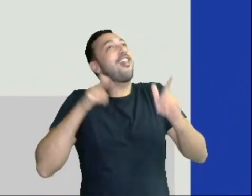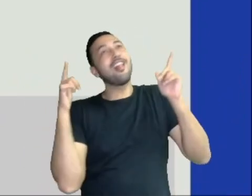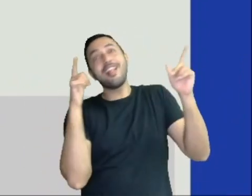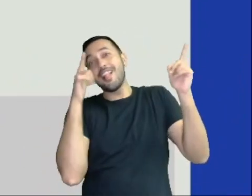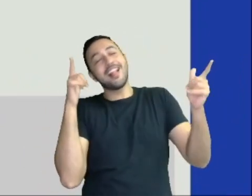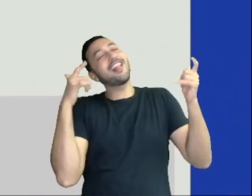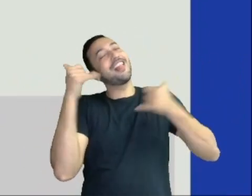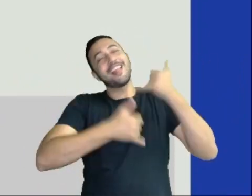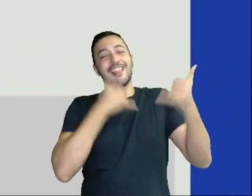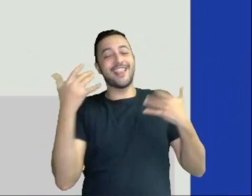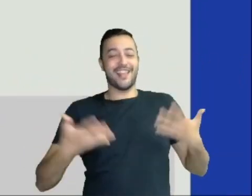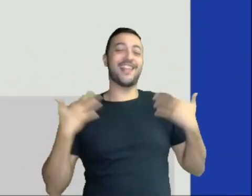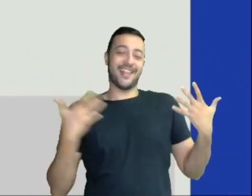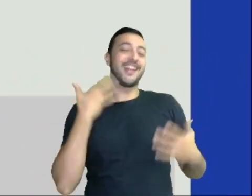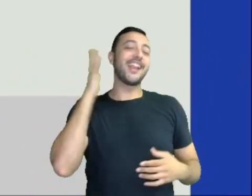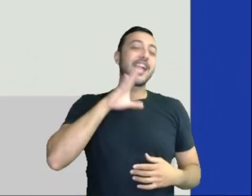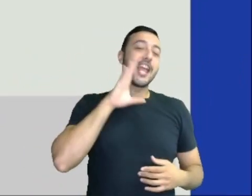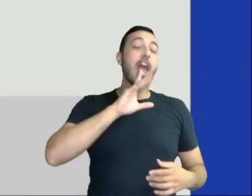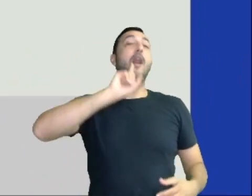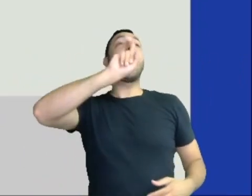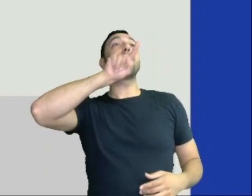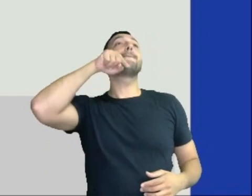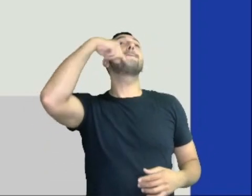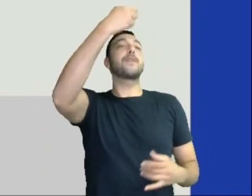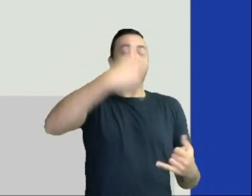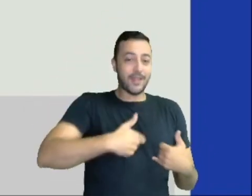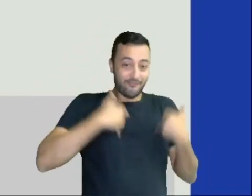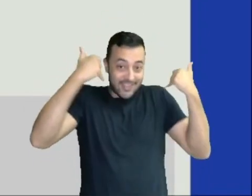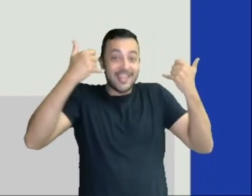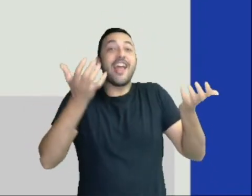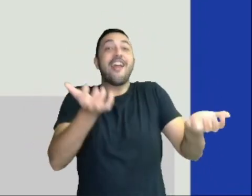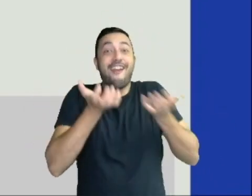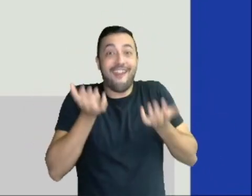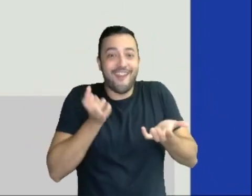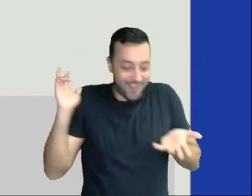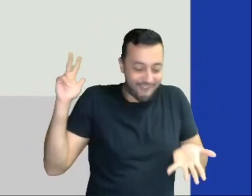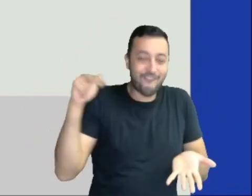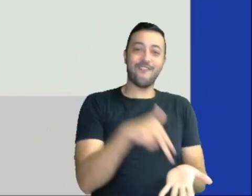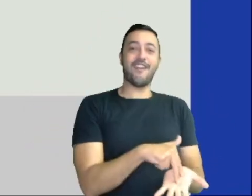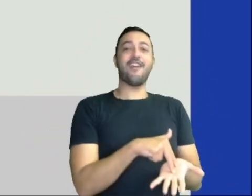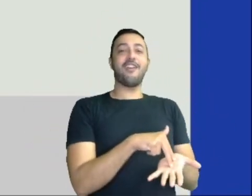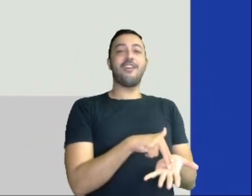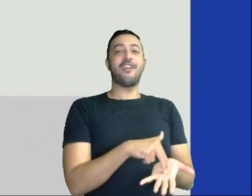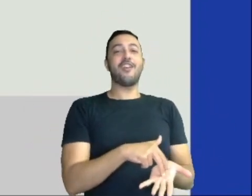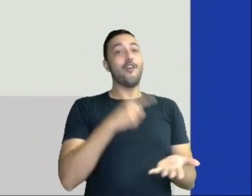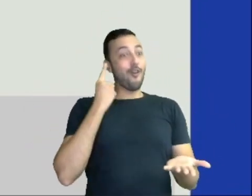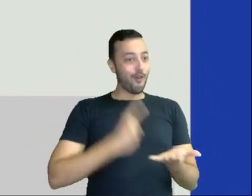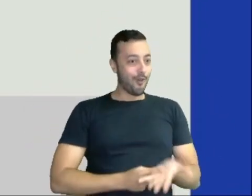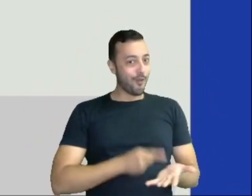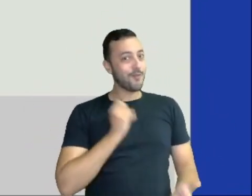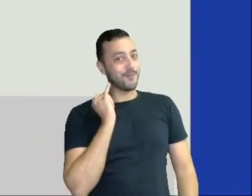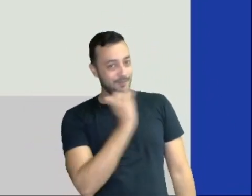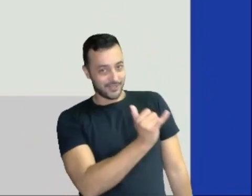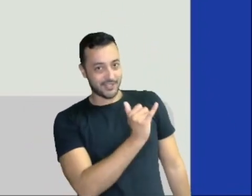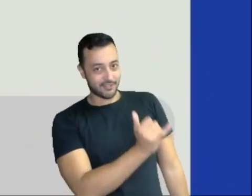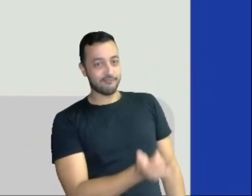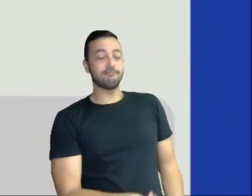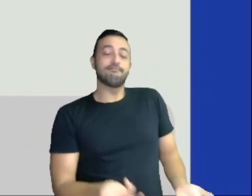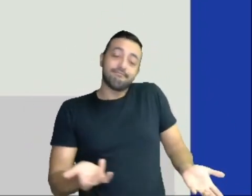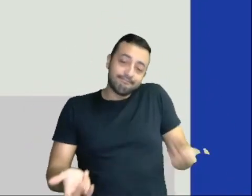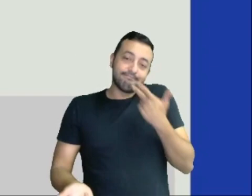não quero perder sua próxima festa por nada no mundo pode contar com isso